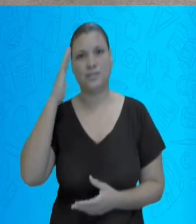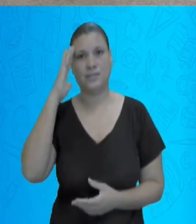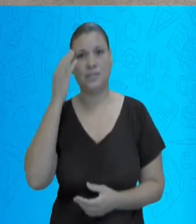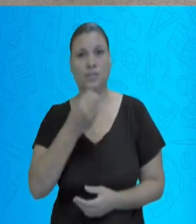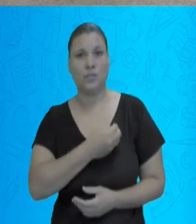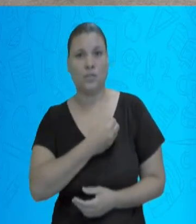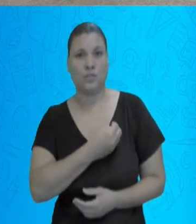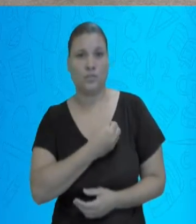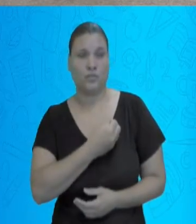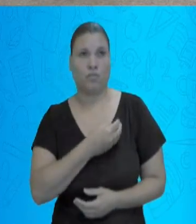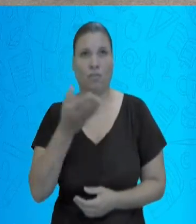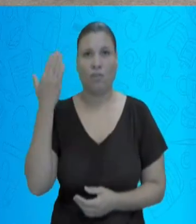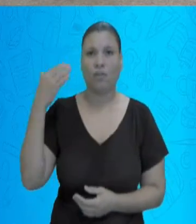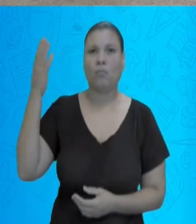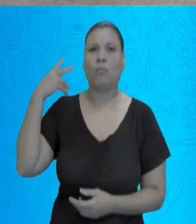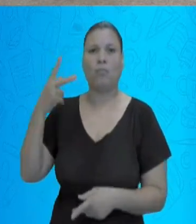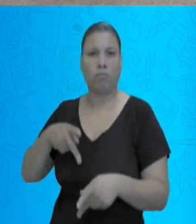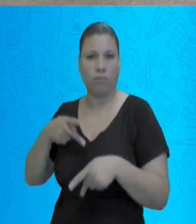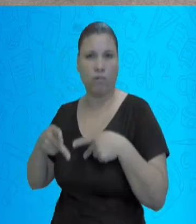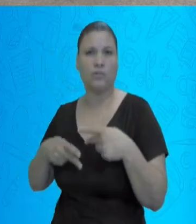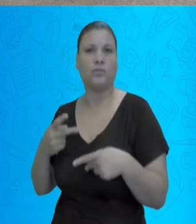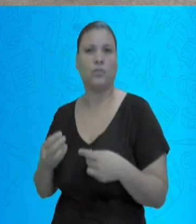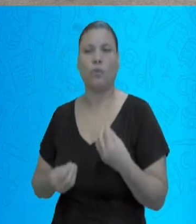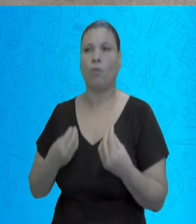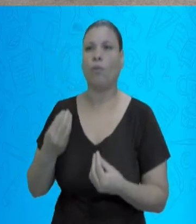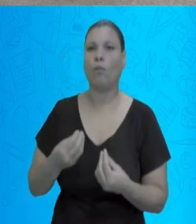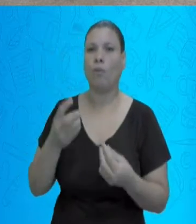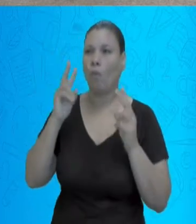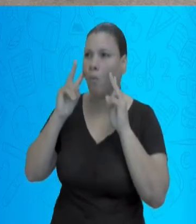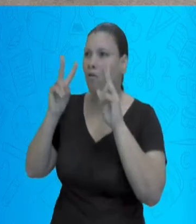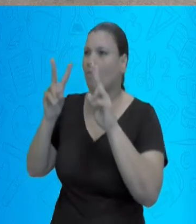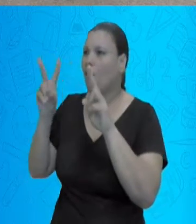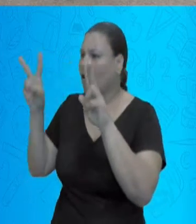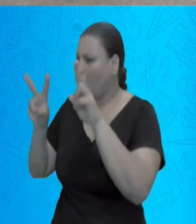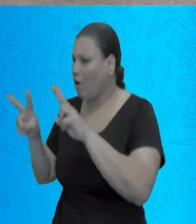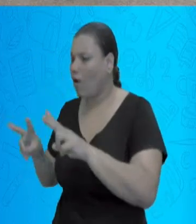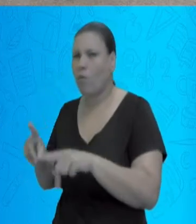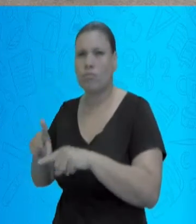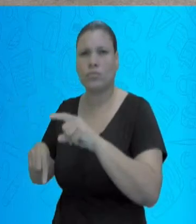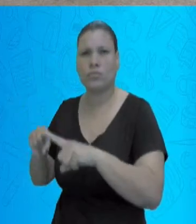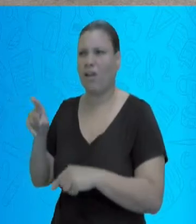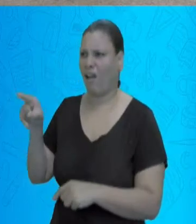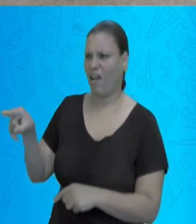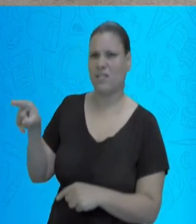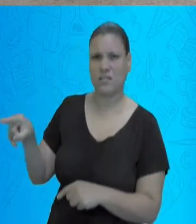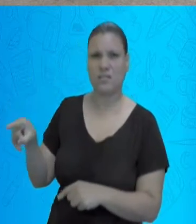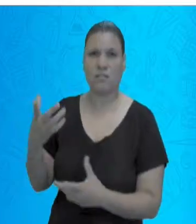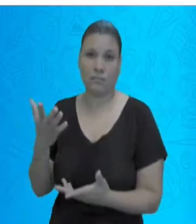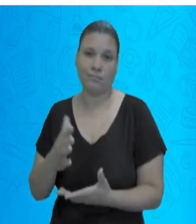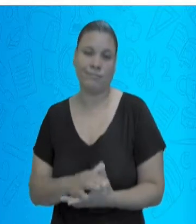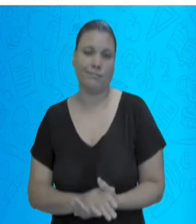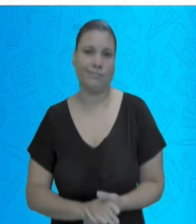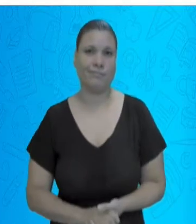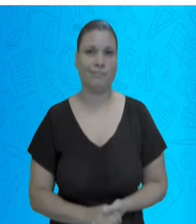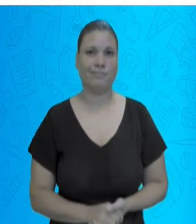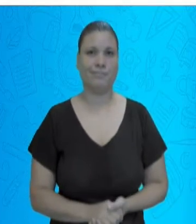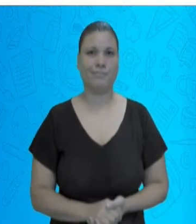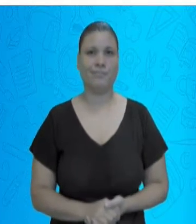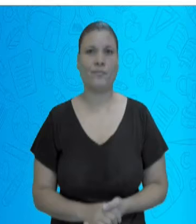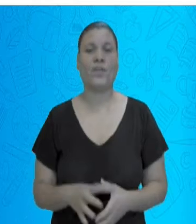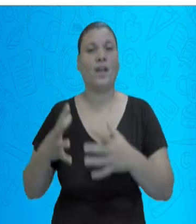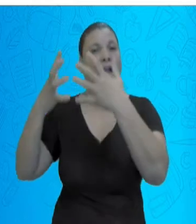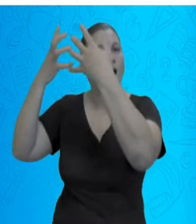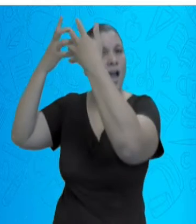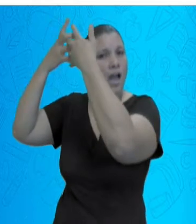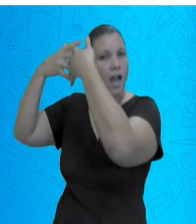aquela sociedade, por aquele povo. É o espaço ideal para despertar a curiosidade, estimular a reflexão